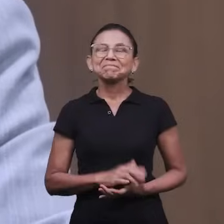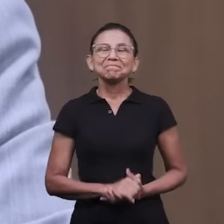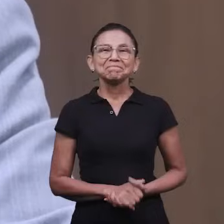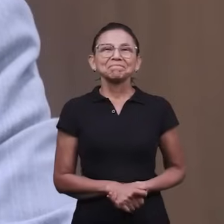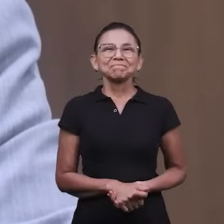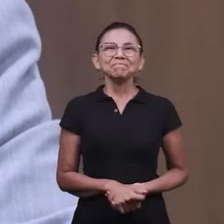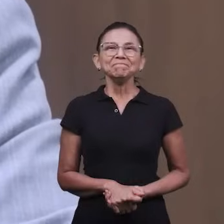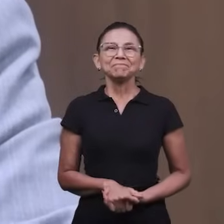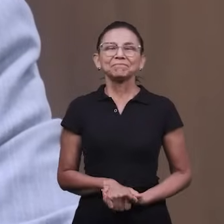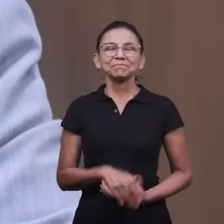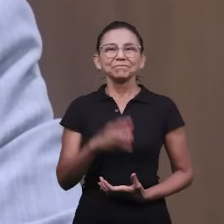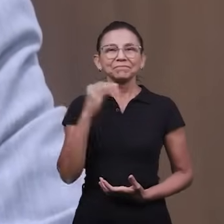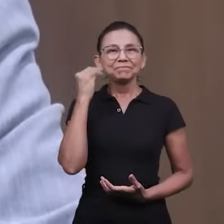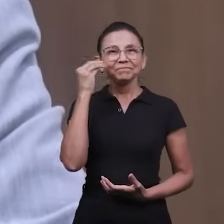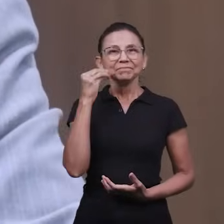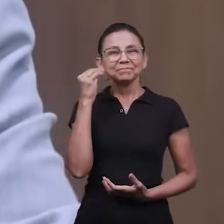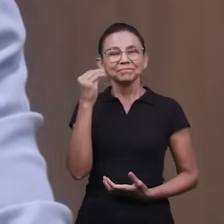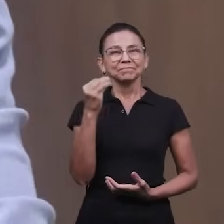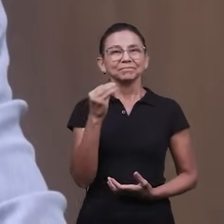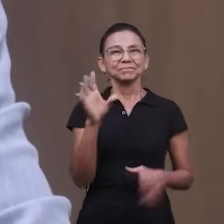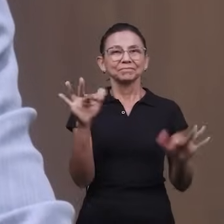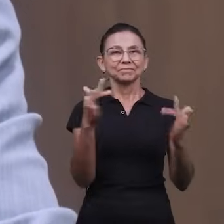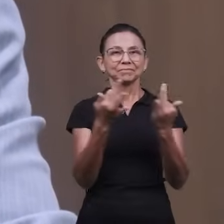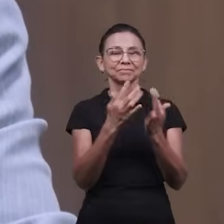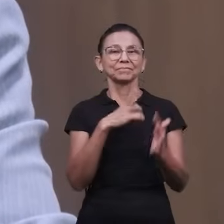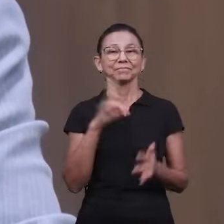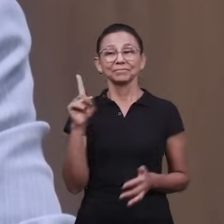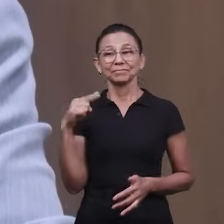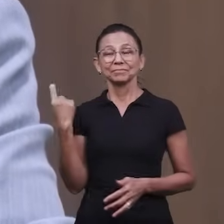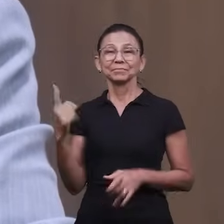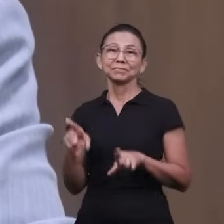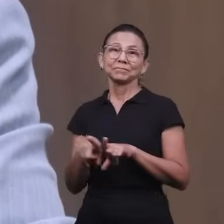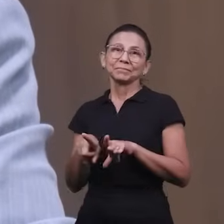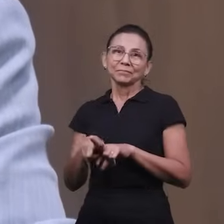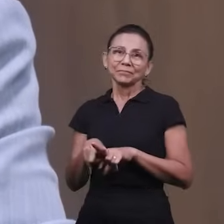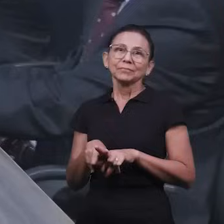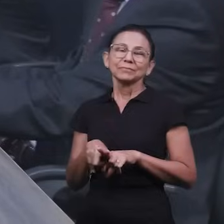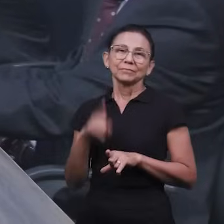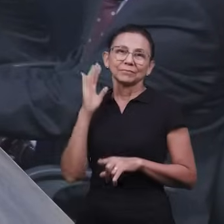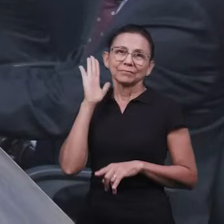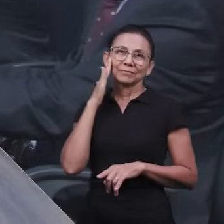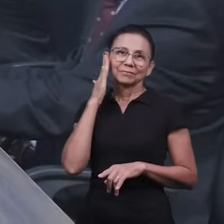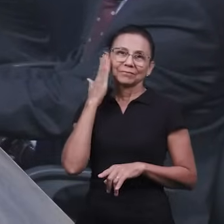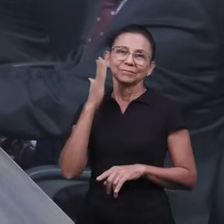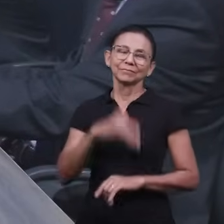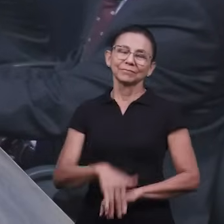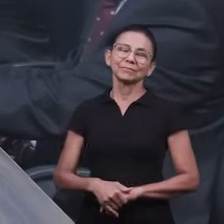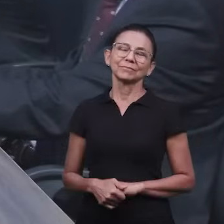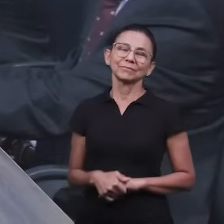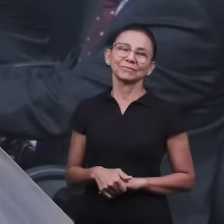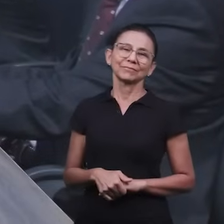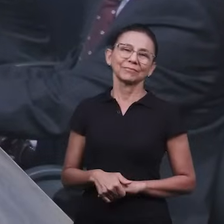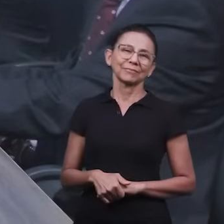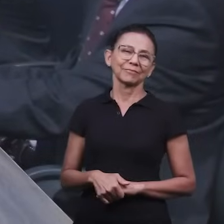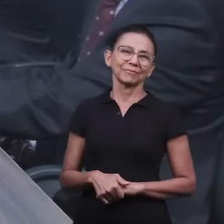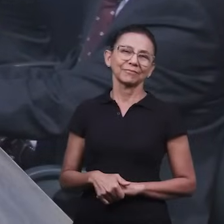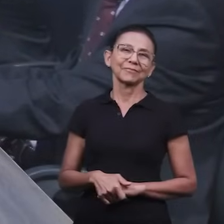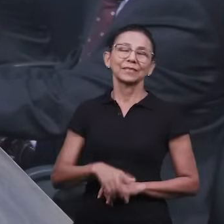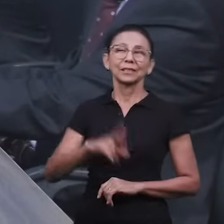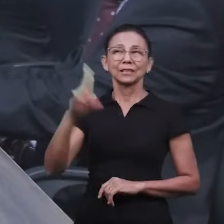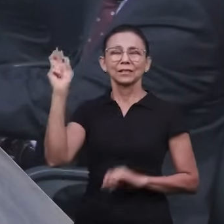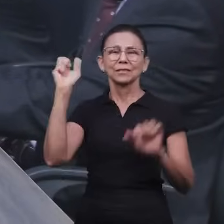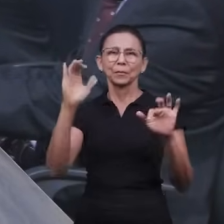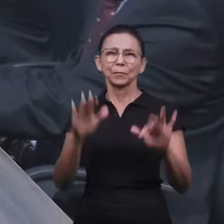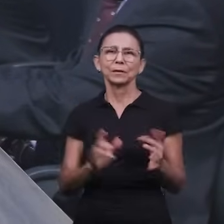experiência, né, que as famílias estão tendo e que nós também estamos tendo. Entendeu? O Senhor não é um Senhor de uma bênção só, né? Justamente. E ela